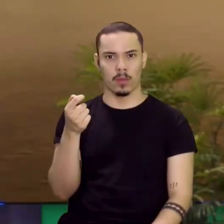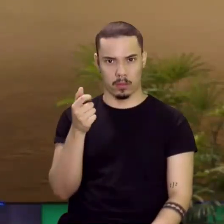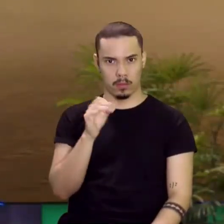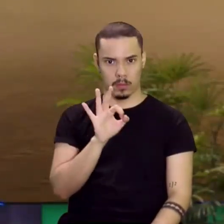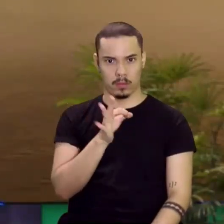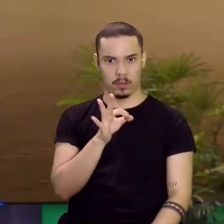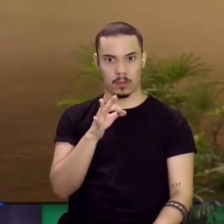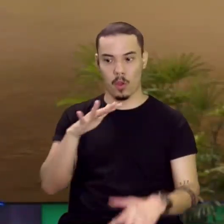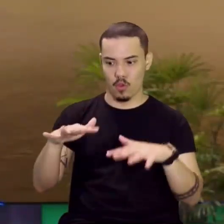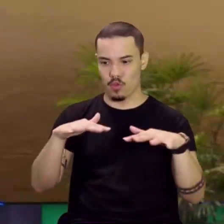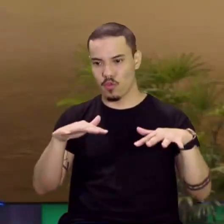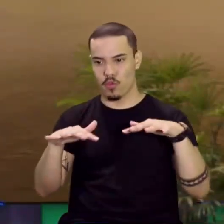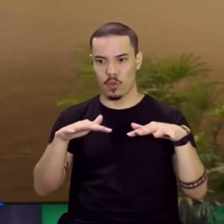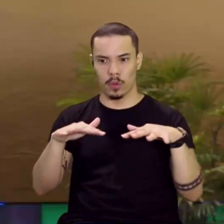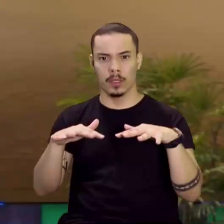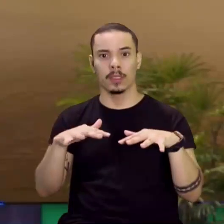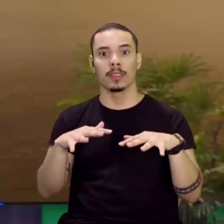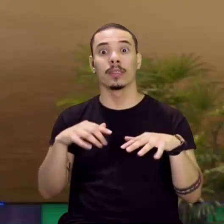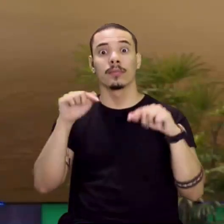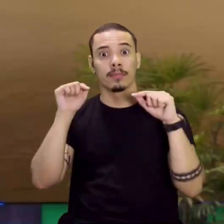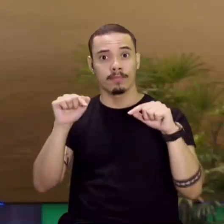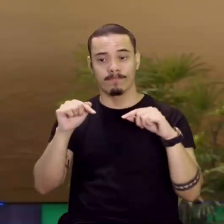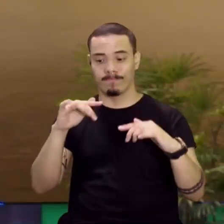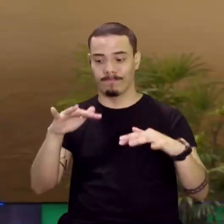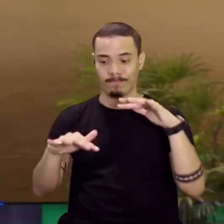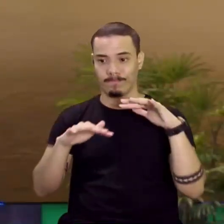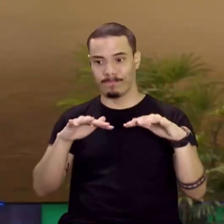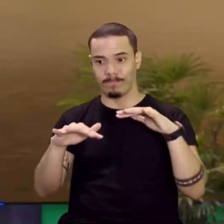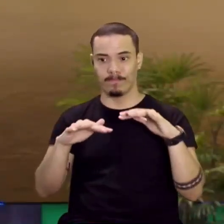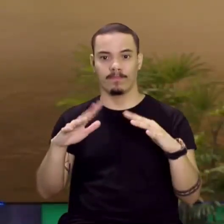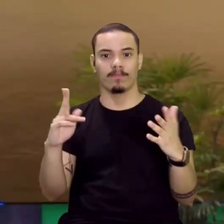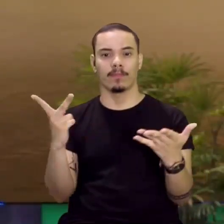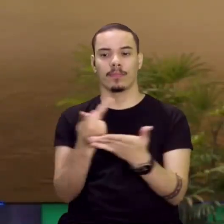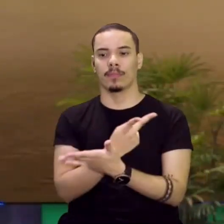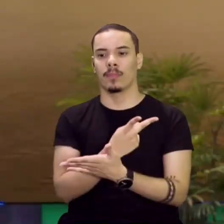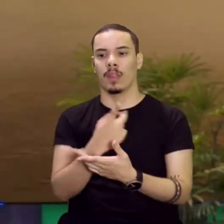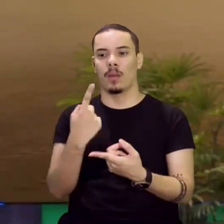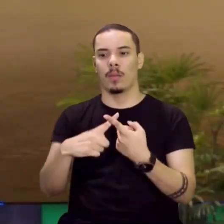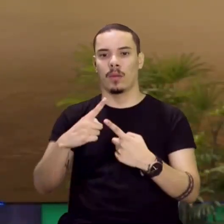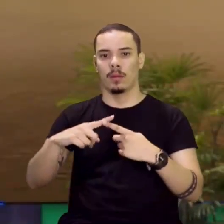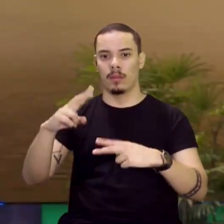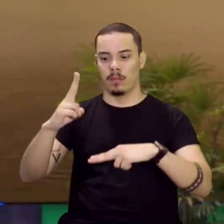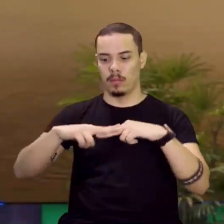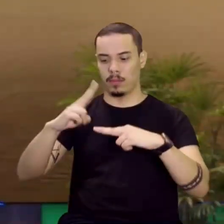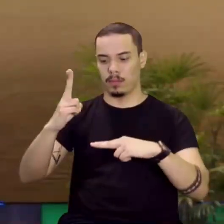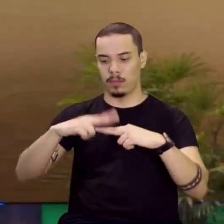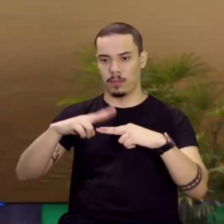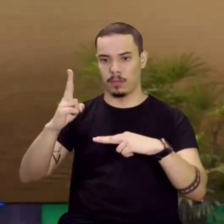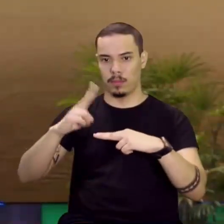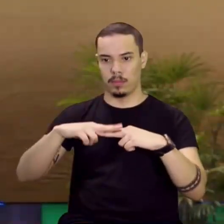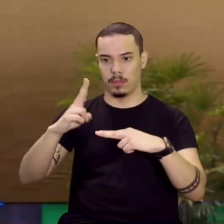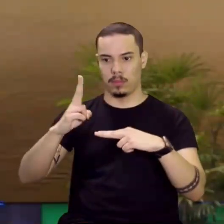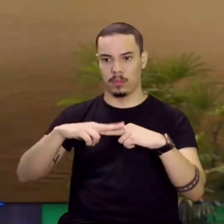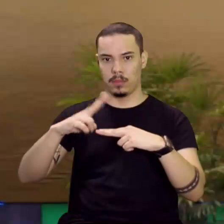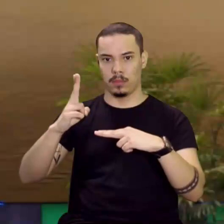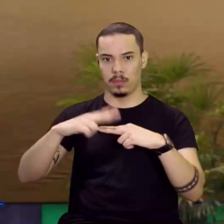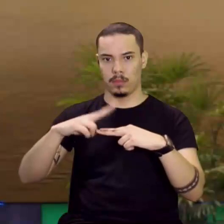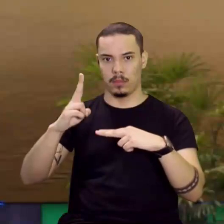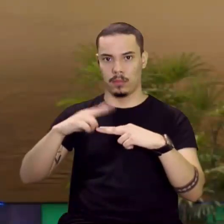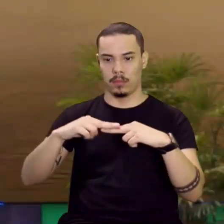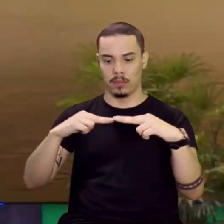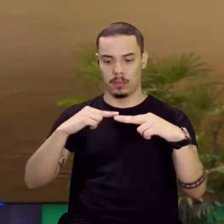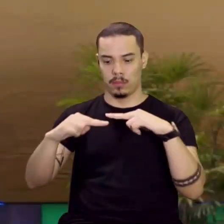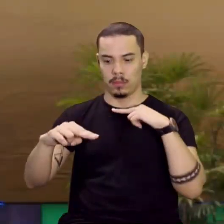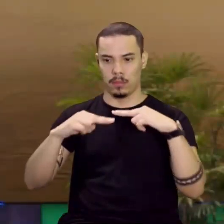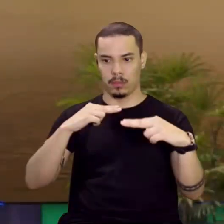Balançando, tá? E esse terremoto ocorre no encontro das placas tectônicas ou com